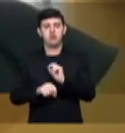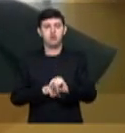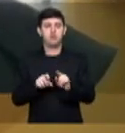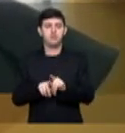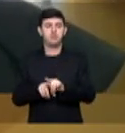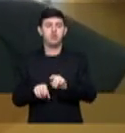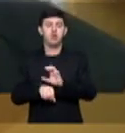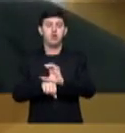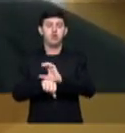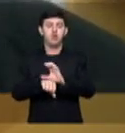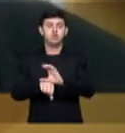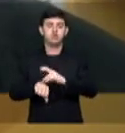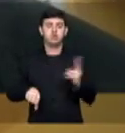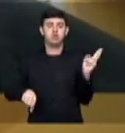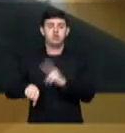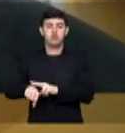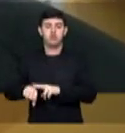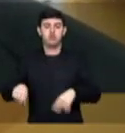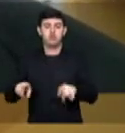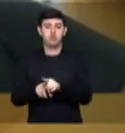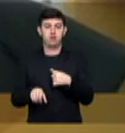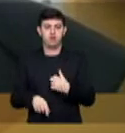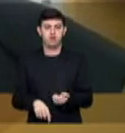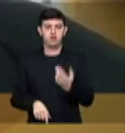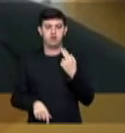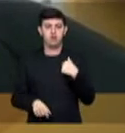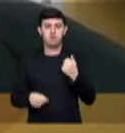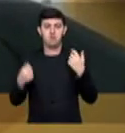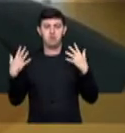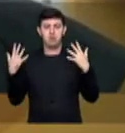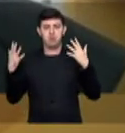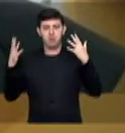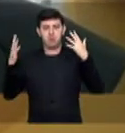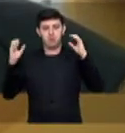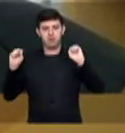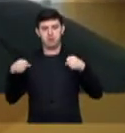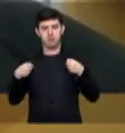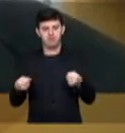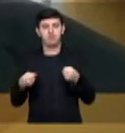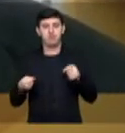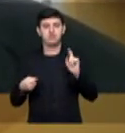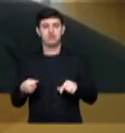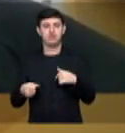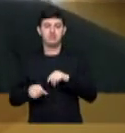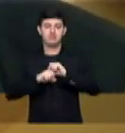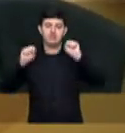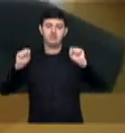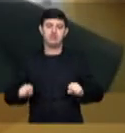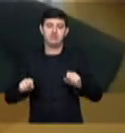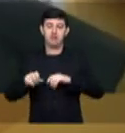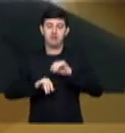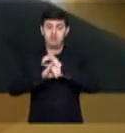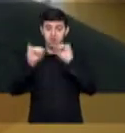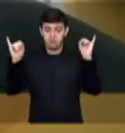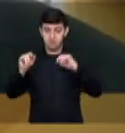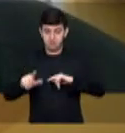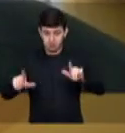da Constituição e aplaudo todo o esforço do sistema de propaganda com a